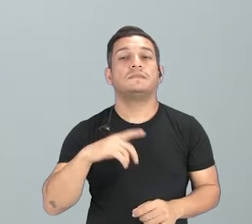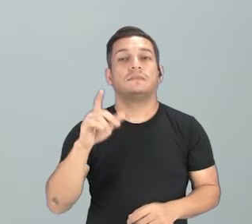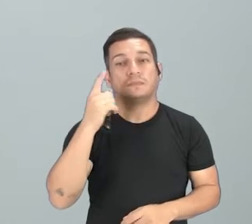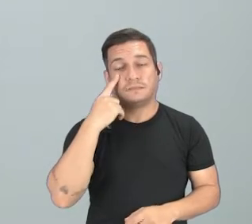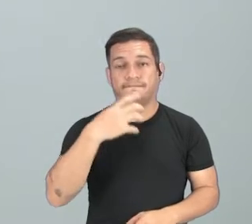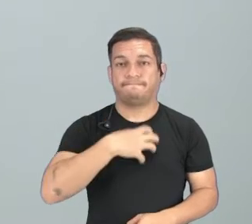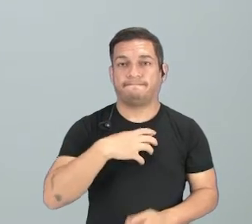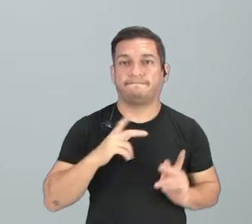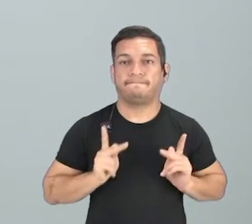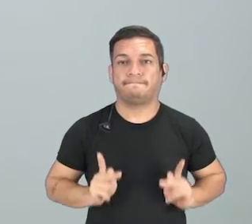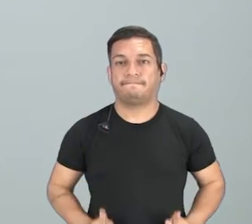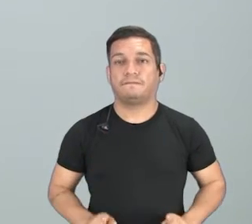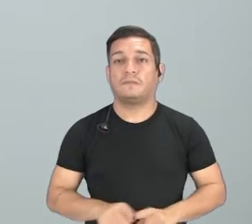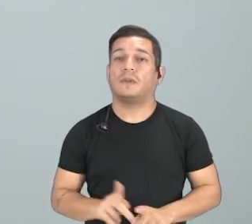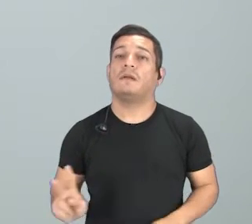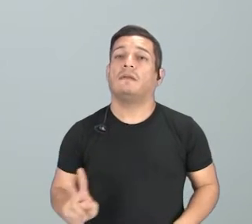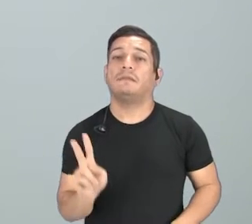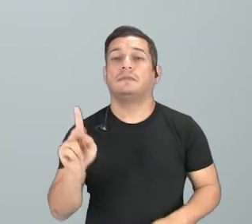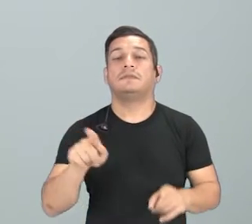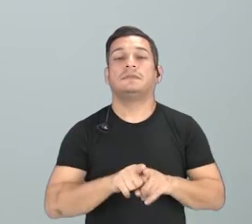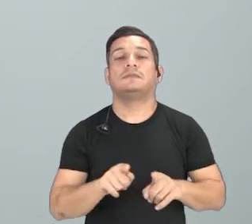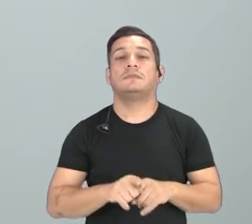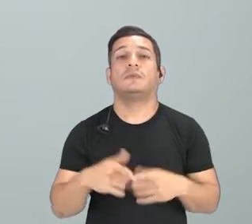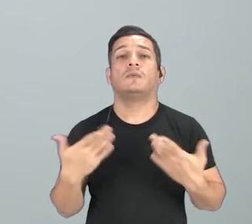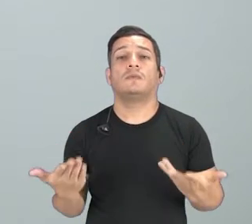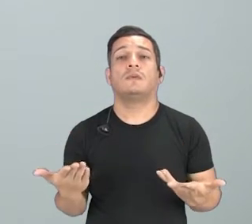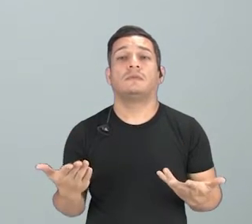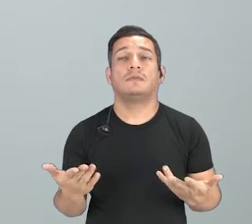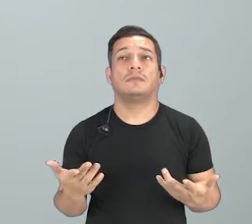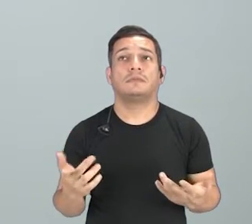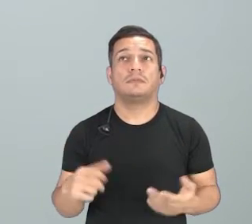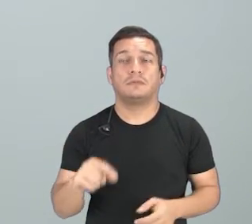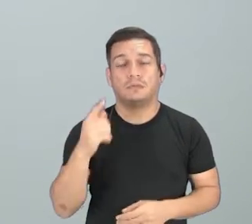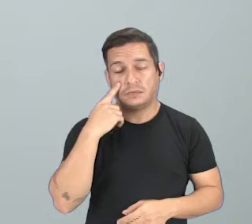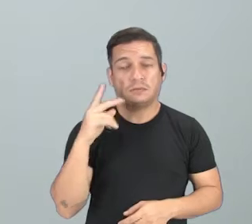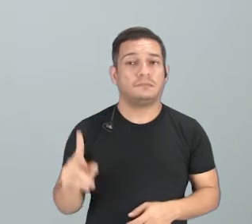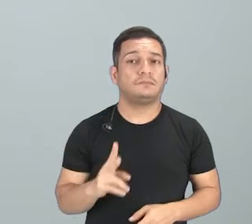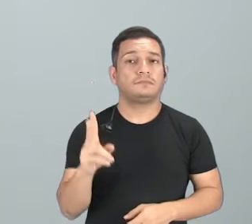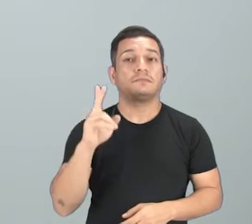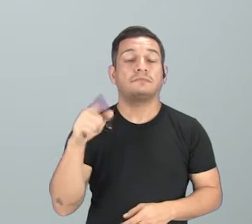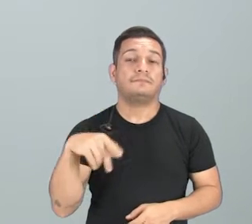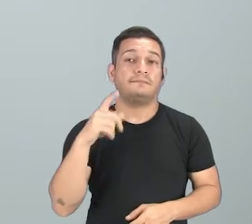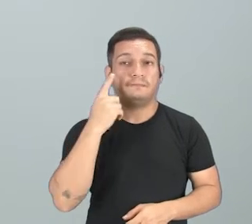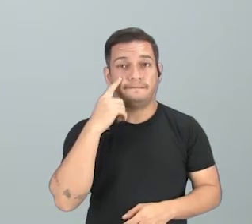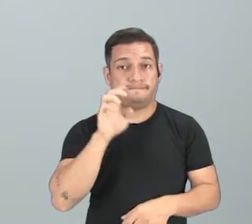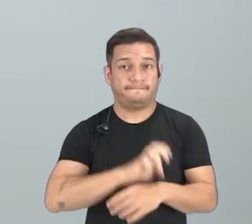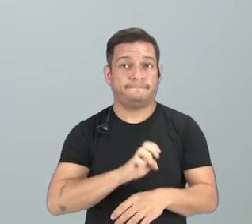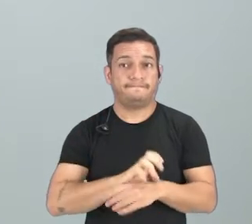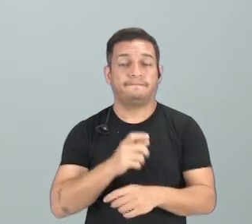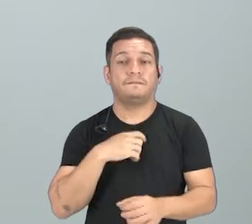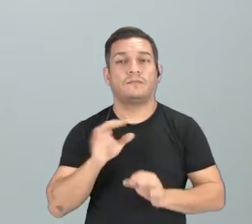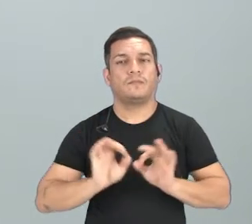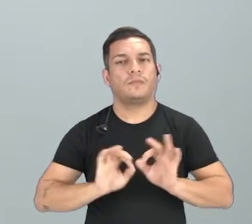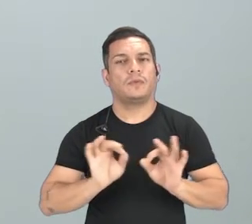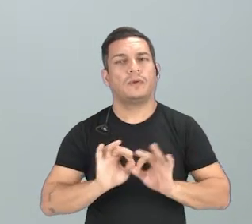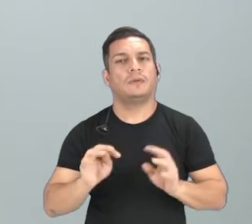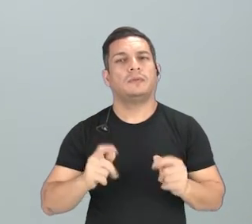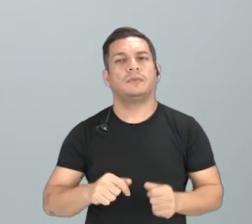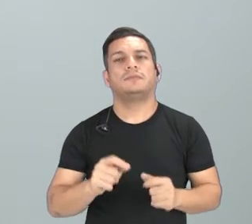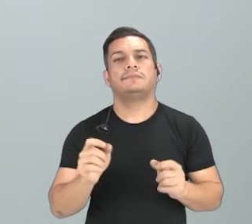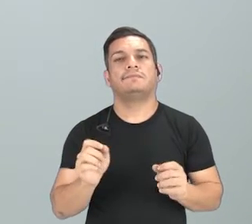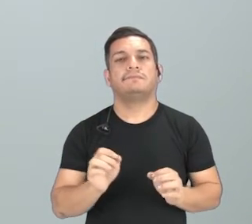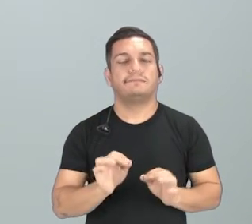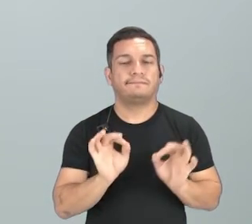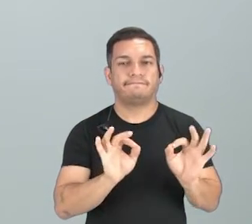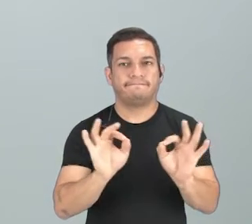aos comportamentos, relativo aos valores, né? Qual foi essa valoração? Foi o seguinte, o Estado preparou toda uma